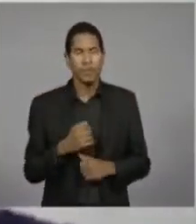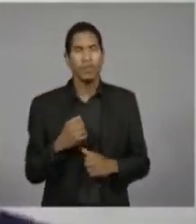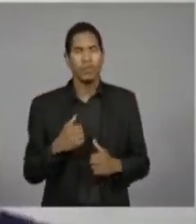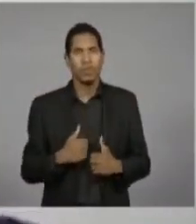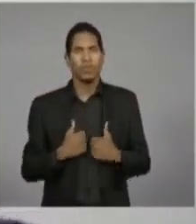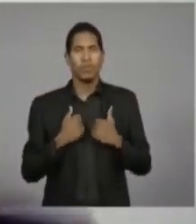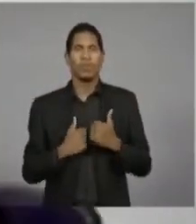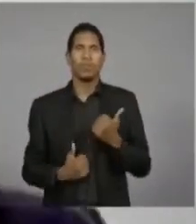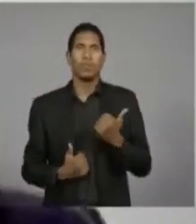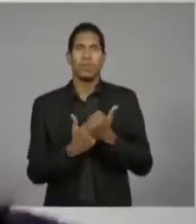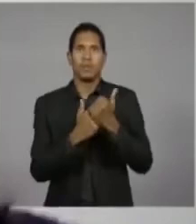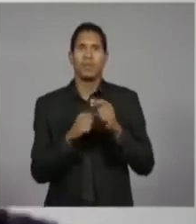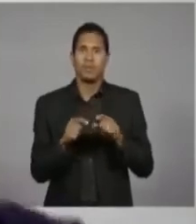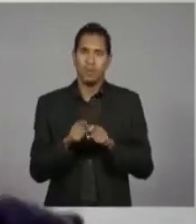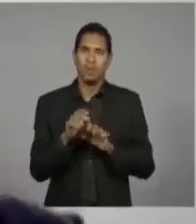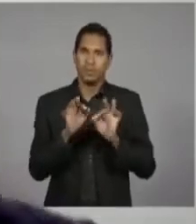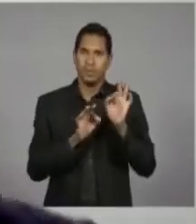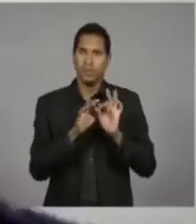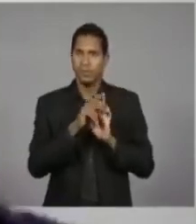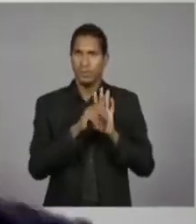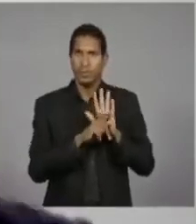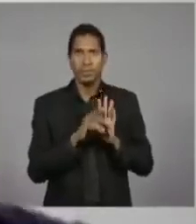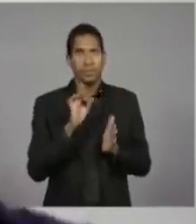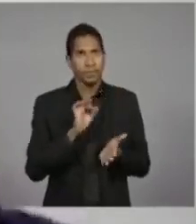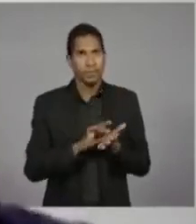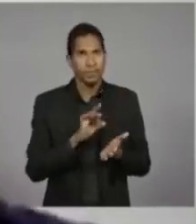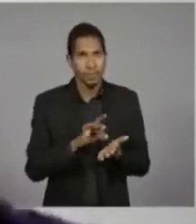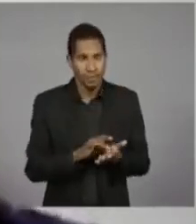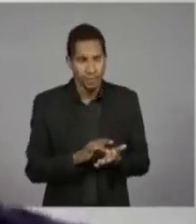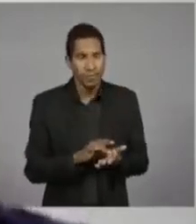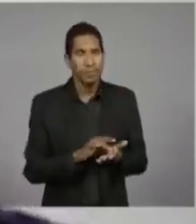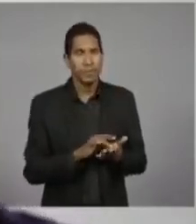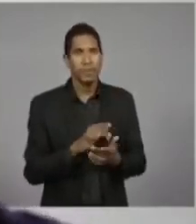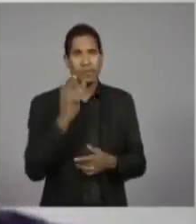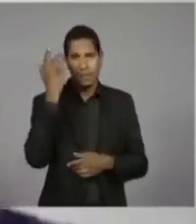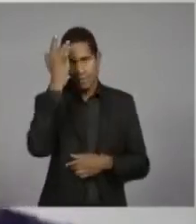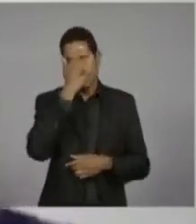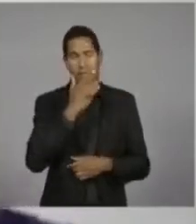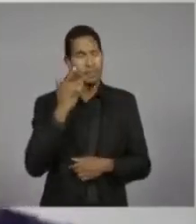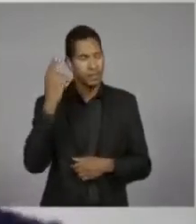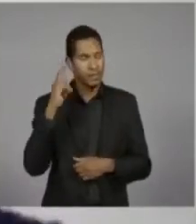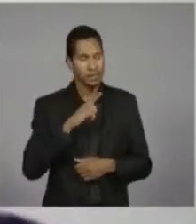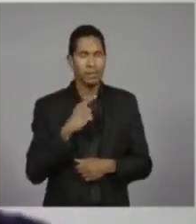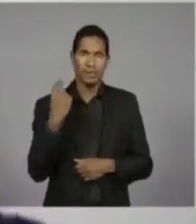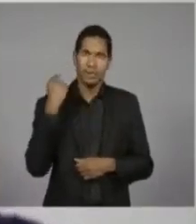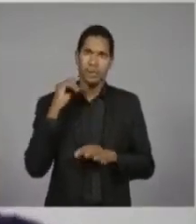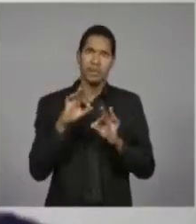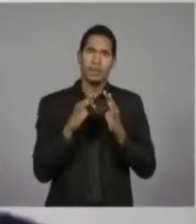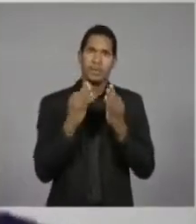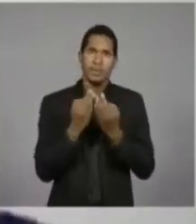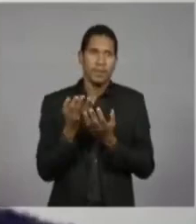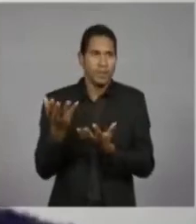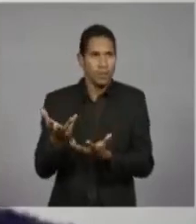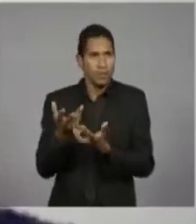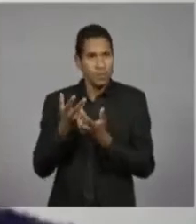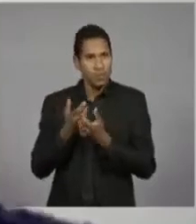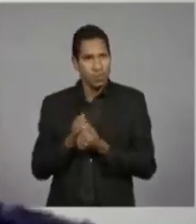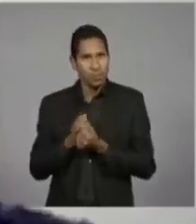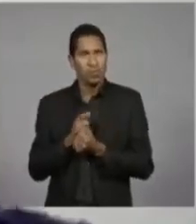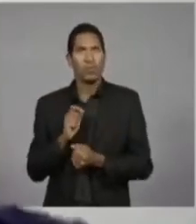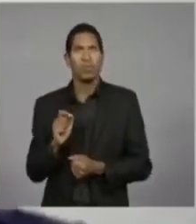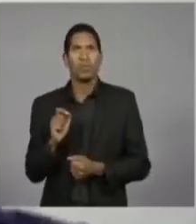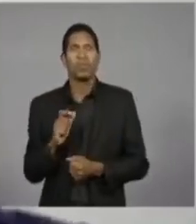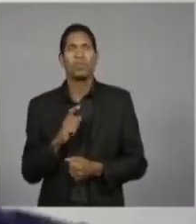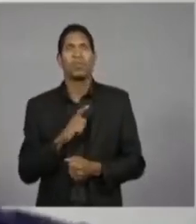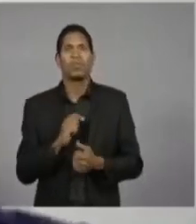aprovado um projeto do Haddad. Sou tudo menos base do Haddad, né? Projeto de lei Família Acolhedora. Ter lutado